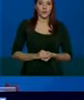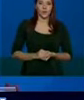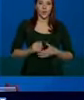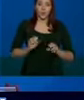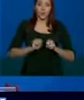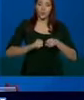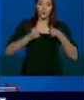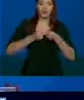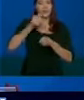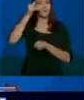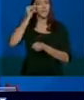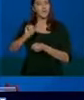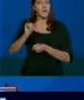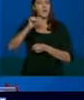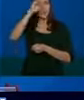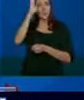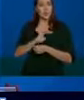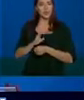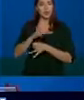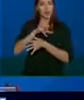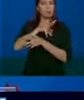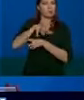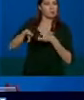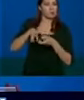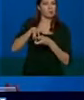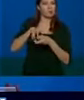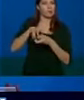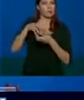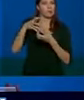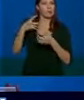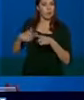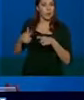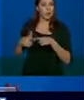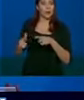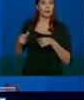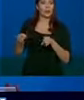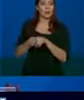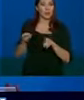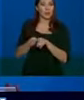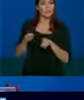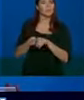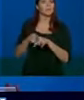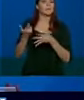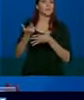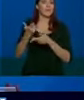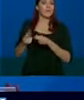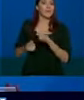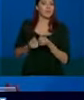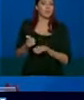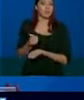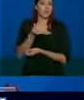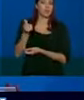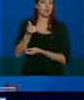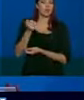para impedir que o Brasil colapse também financeiramente. E essa segunda onda que o presidente tem alertado